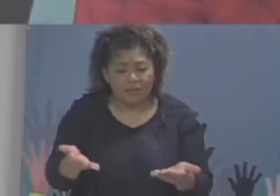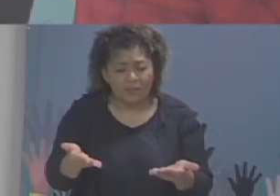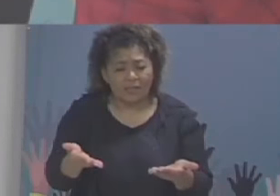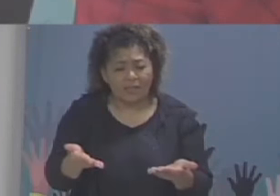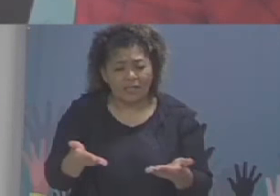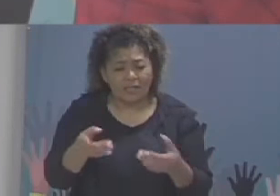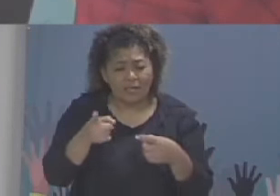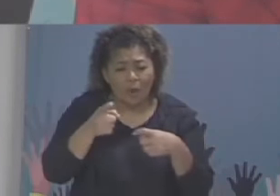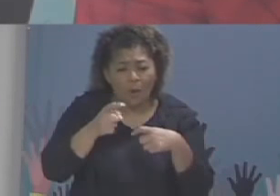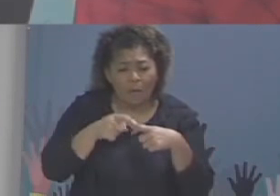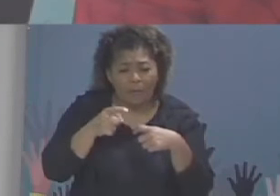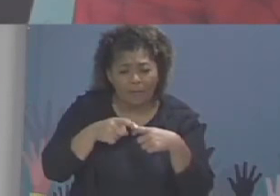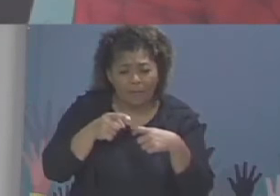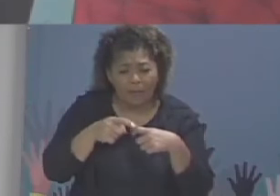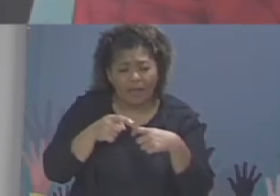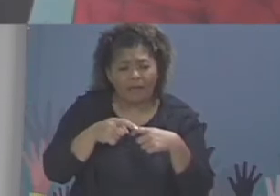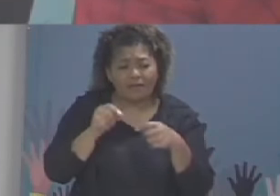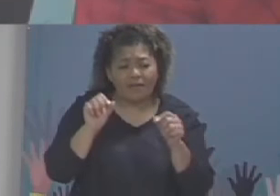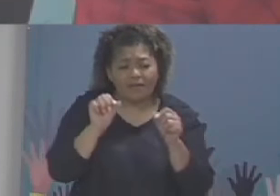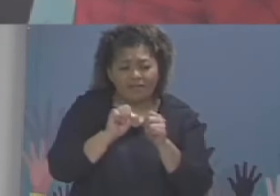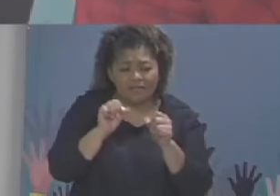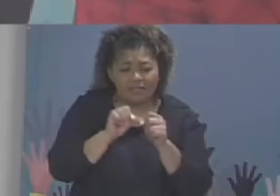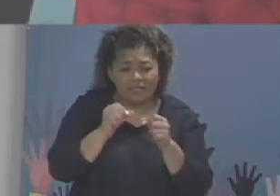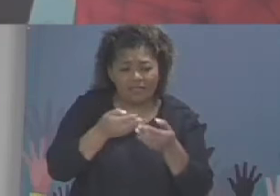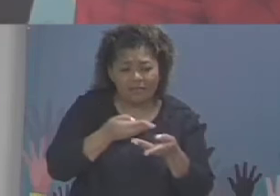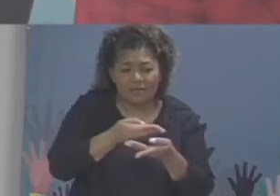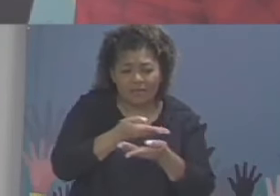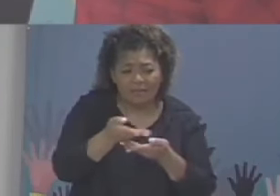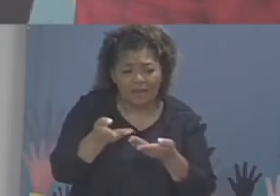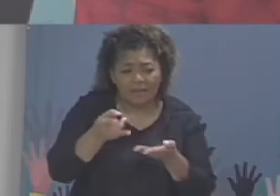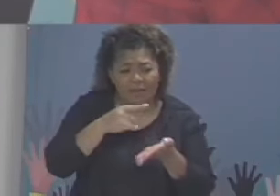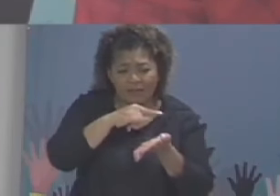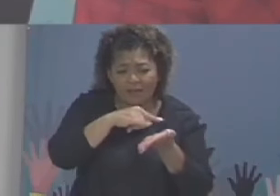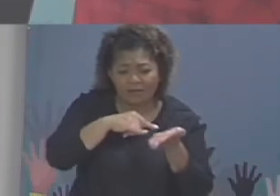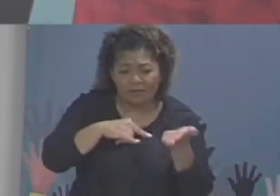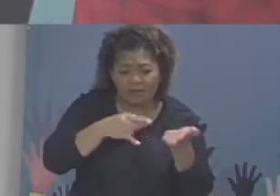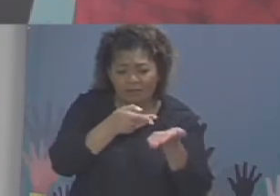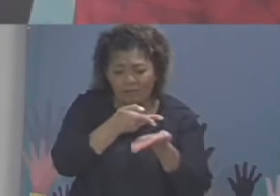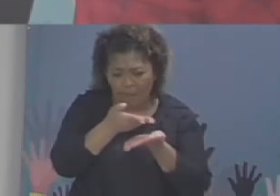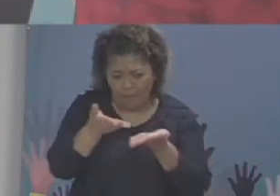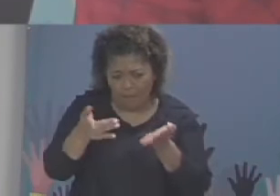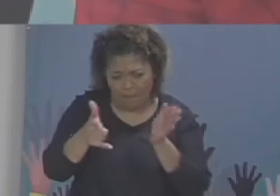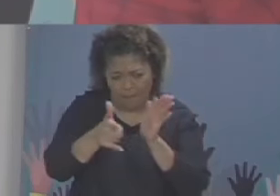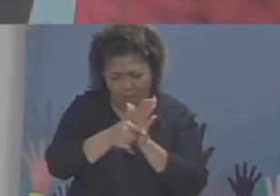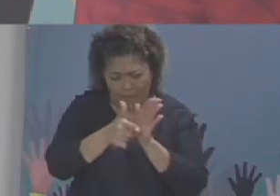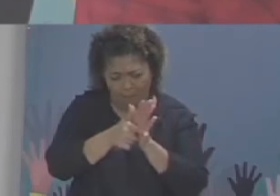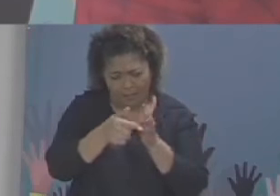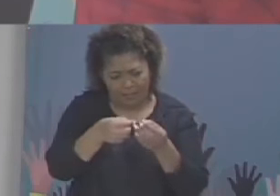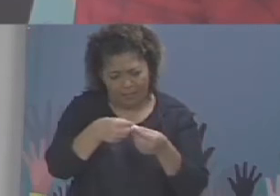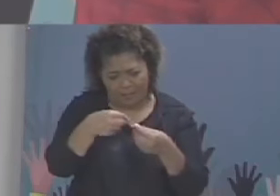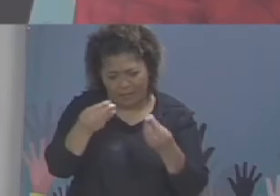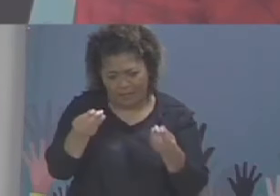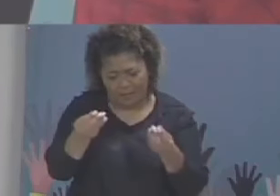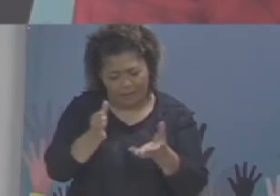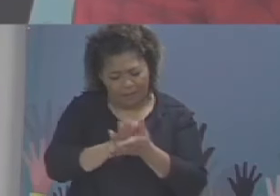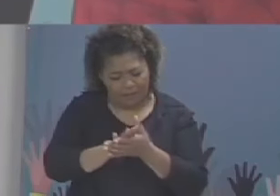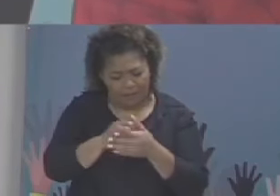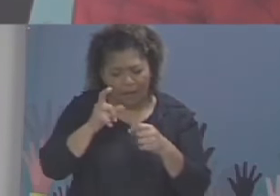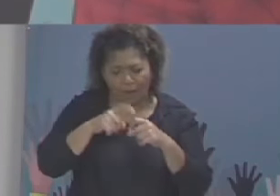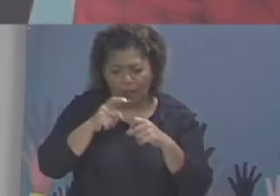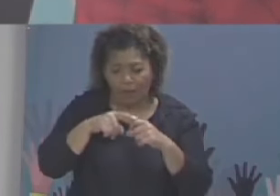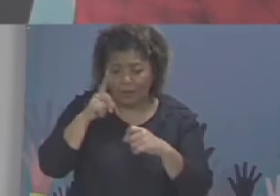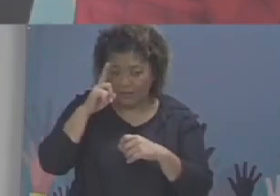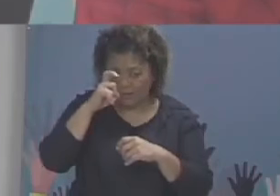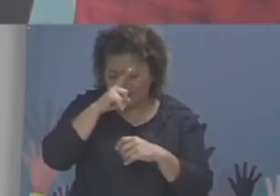que um médico vai acabar fazendo o encaminhamento. O problema não é que ele faz o encaminhamento, é que ele embarrera o encaminhamento.